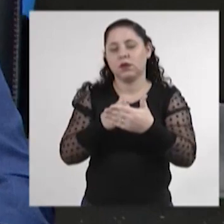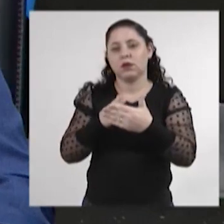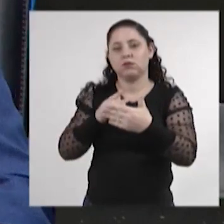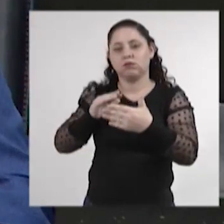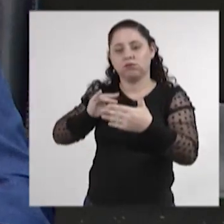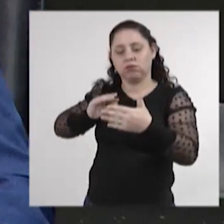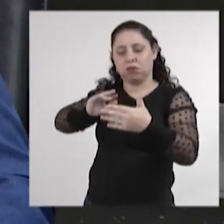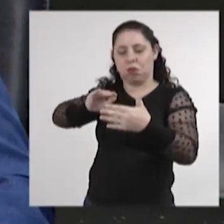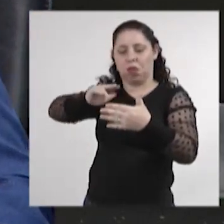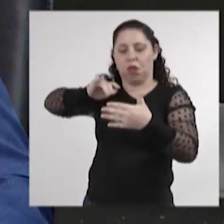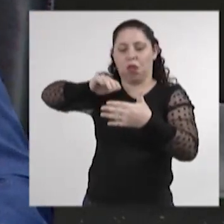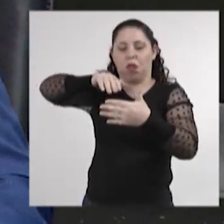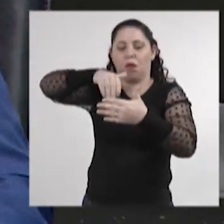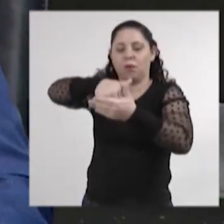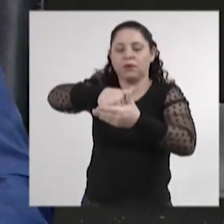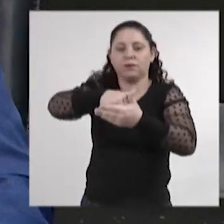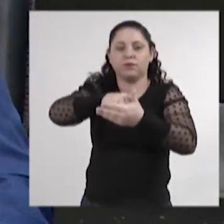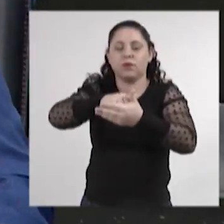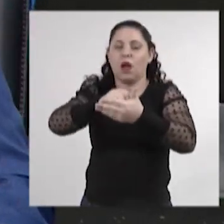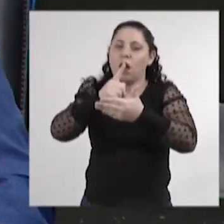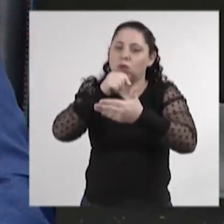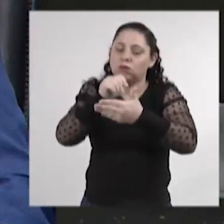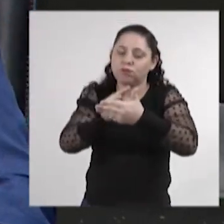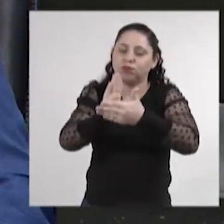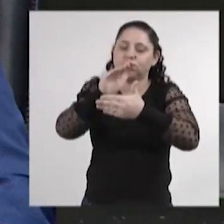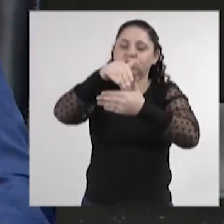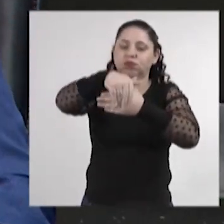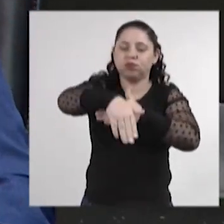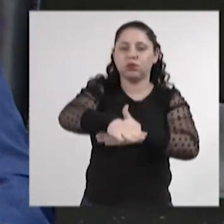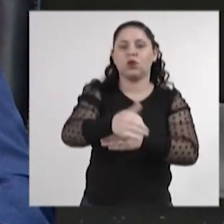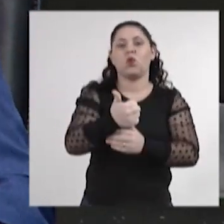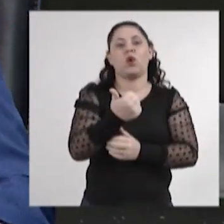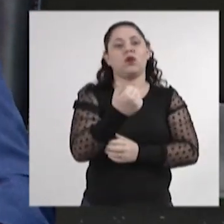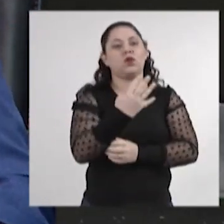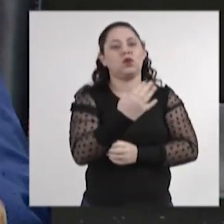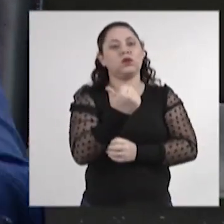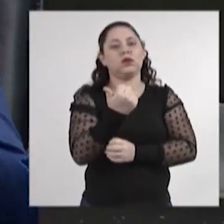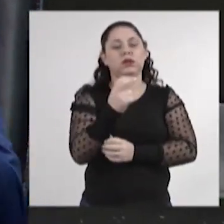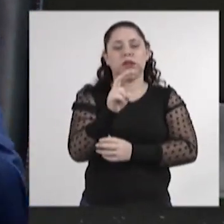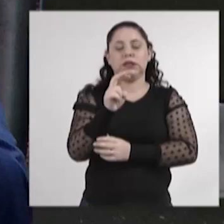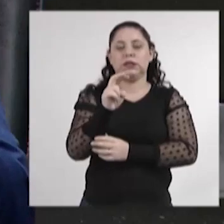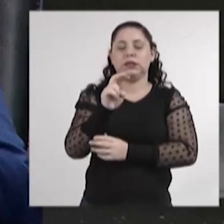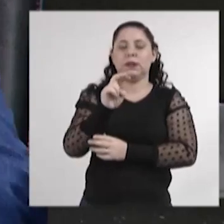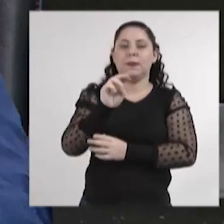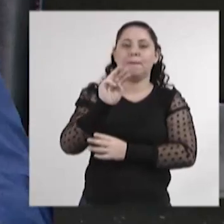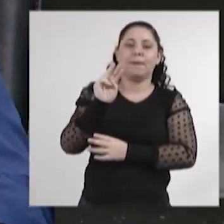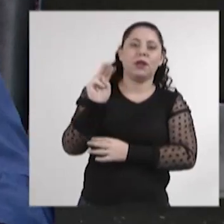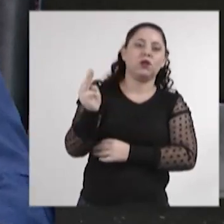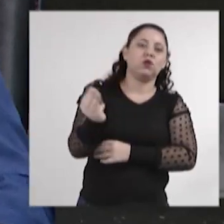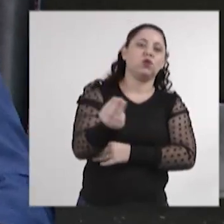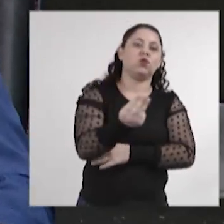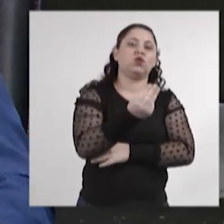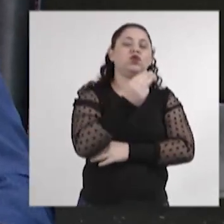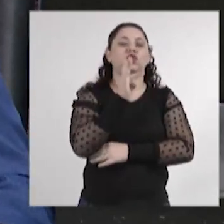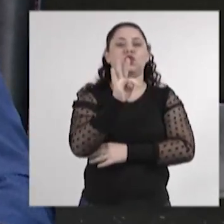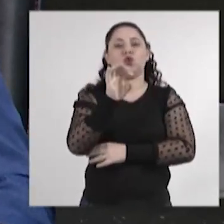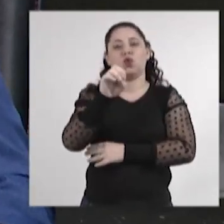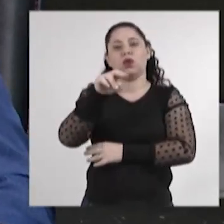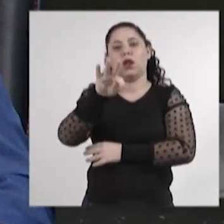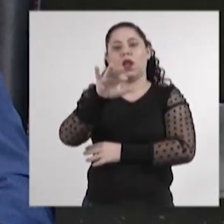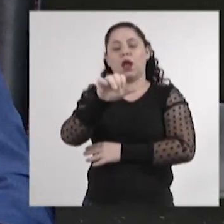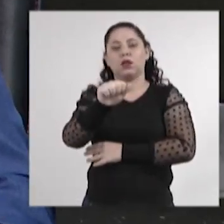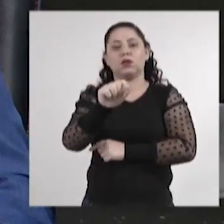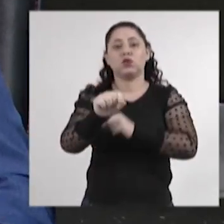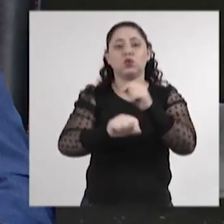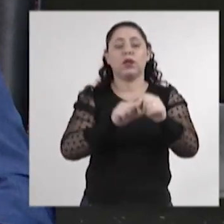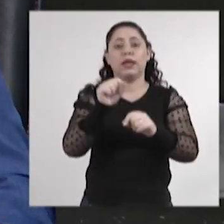por aproximadamente 14 a 15 milhões de toneladas de sedimento, e isso equivale, gente, a uma barragem